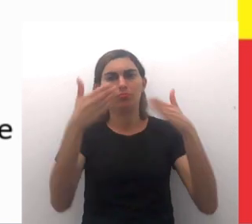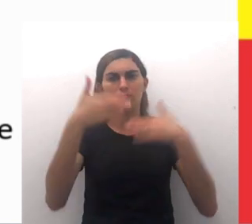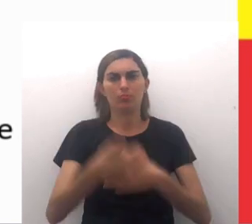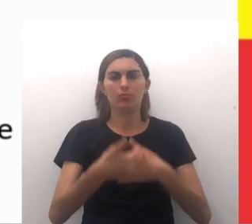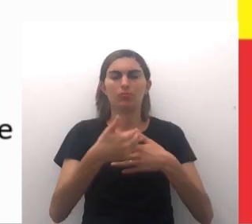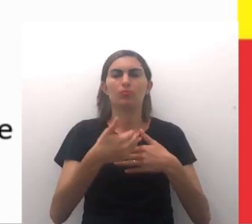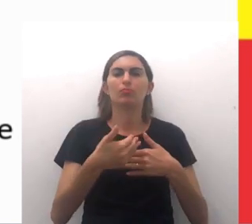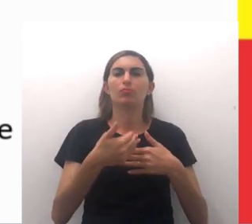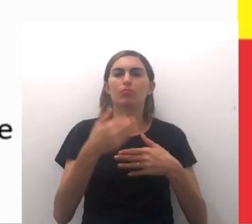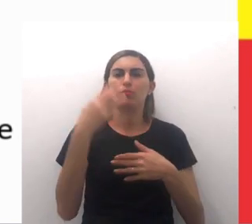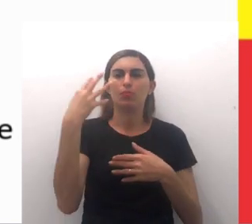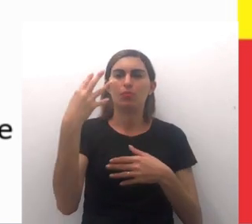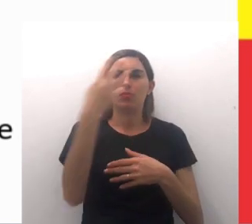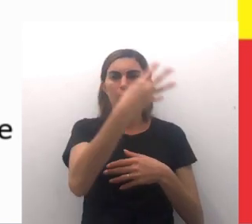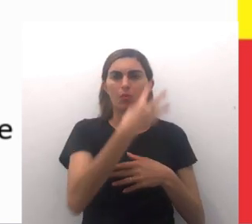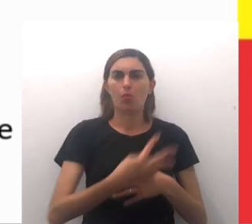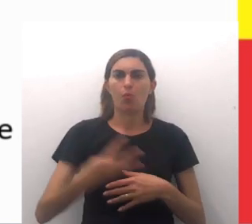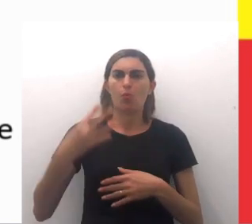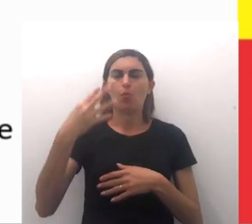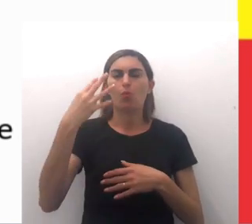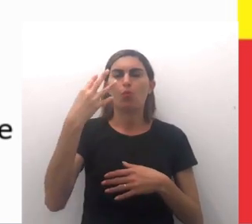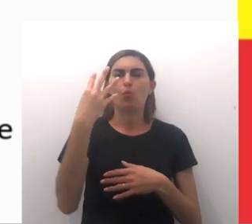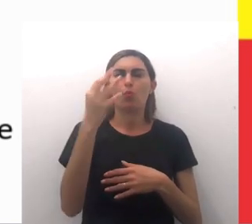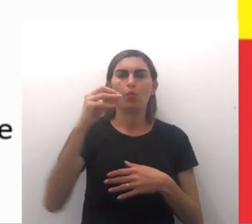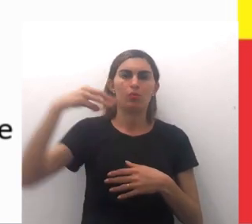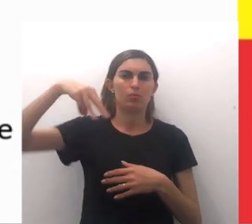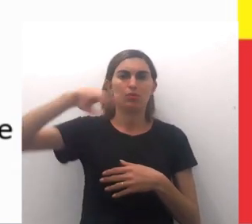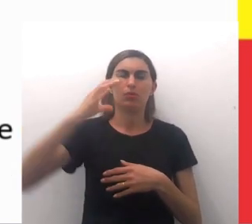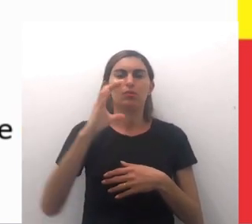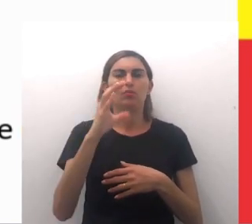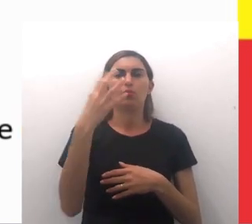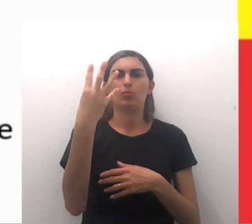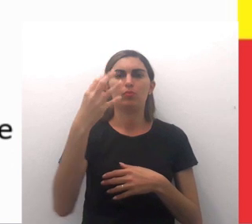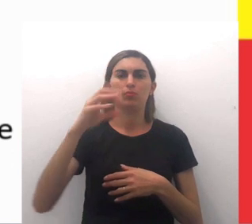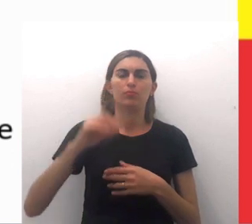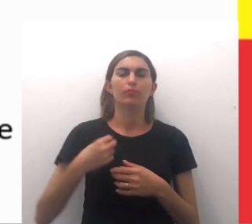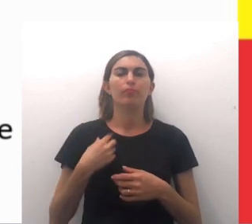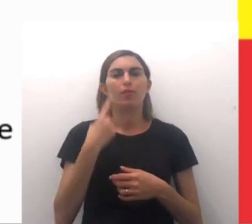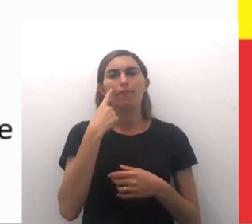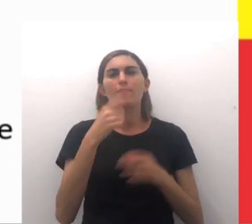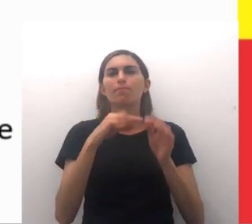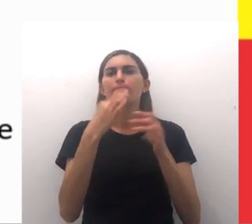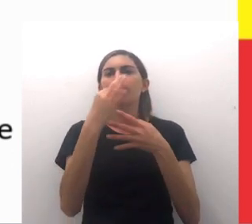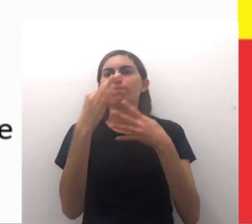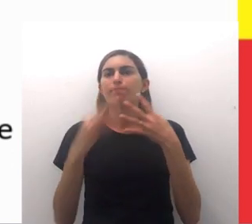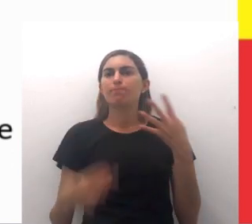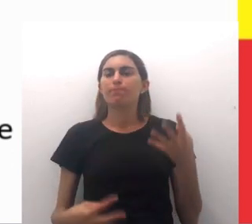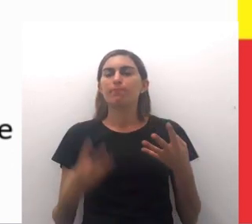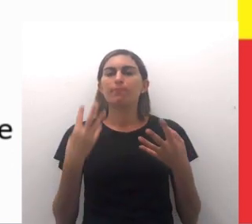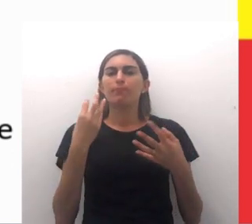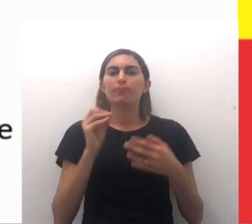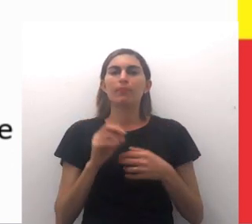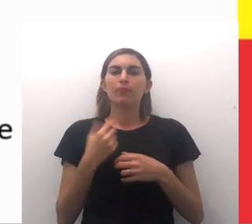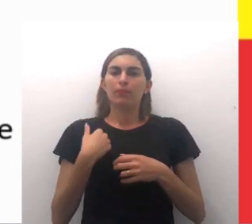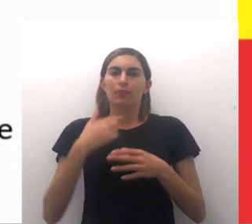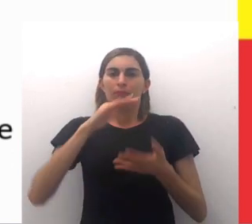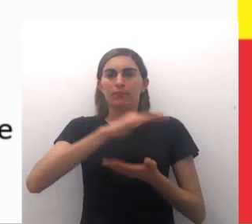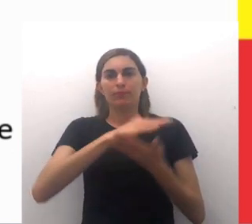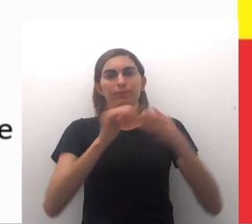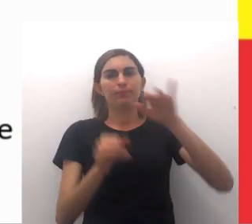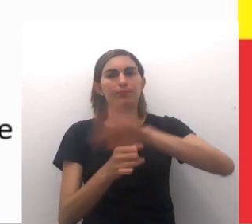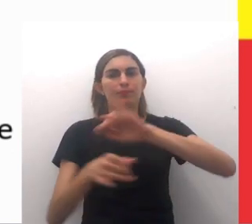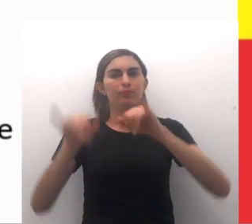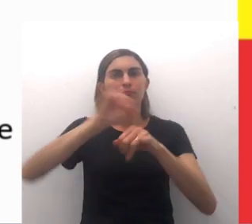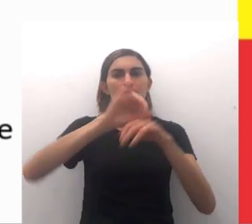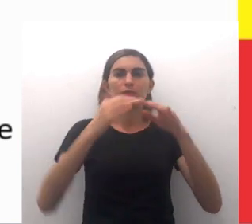caixas cúbicas de arestas medido 40 centímetros, verificou que o estoque do produto estava empilhado de acordo